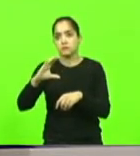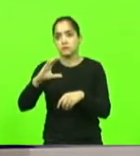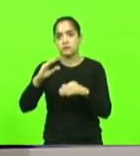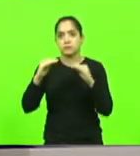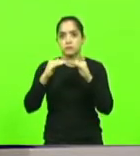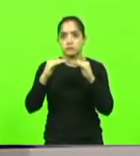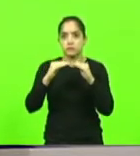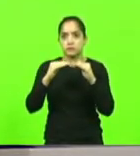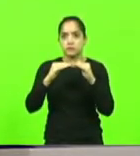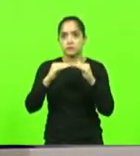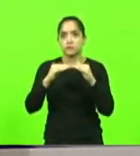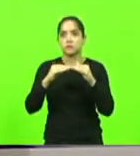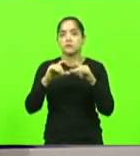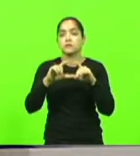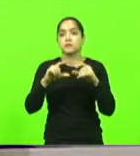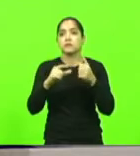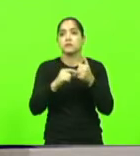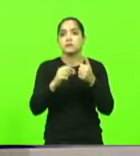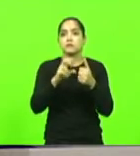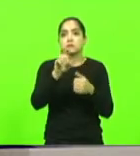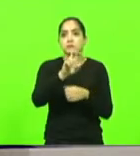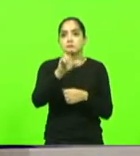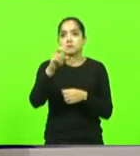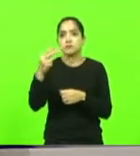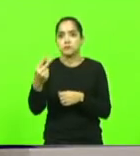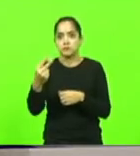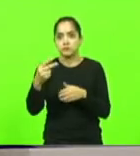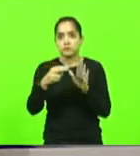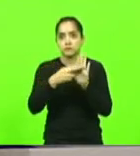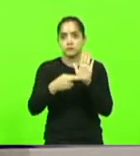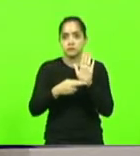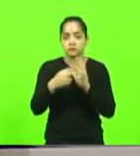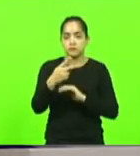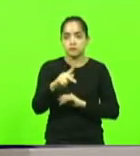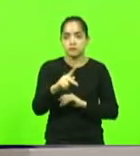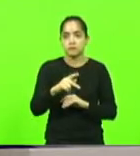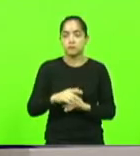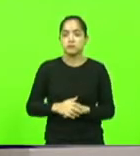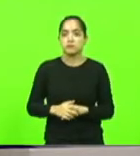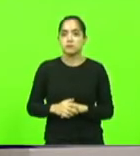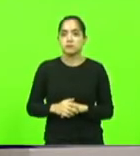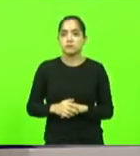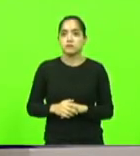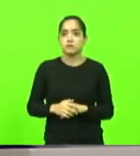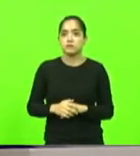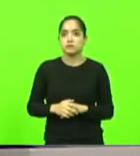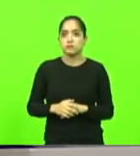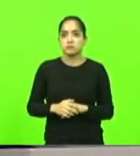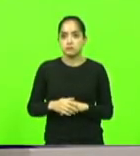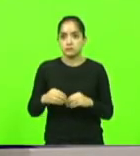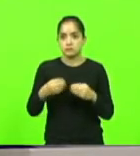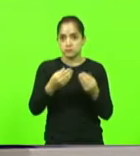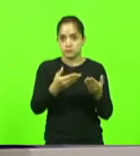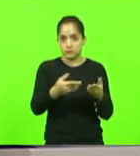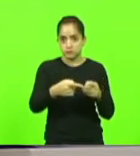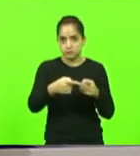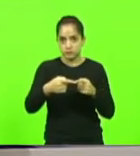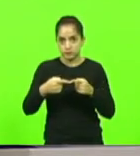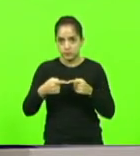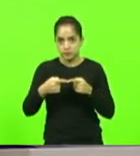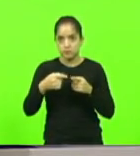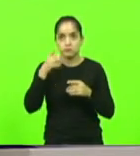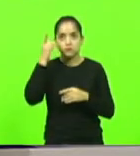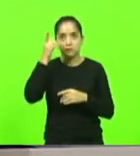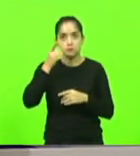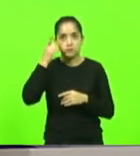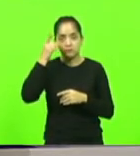artigo 52, inciso 3º do Regimento Interno, no uso de suas atribuições, concede licença ao senhor deputado